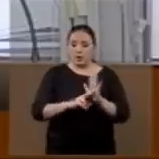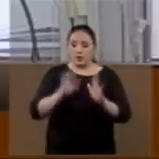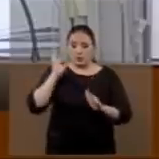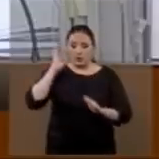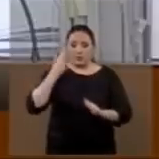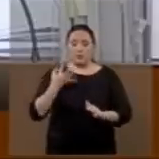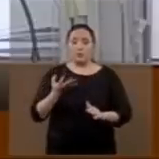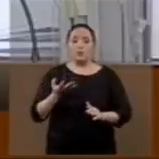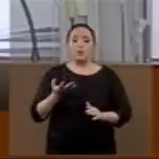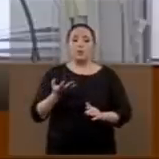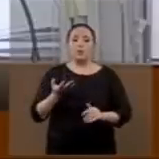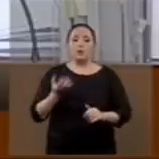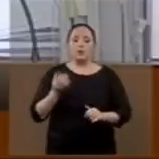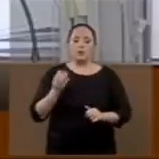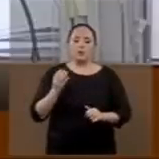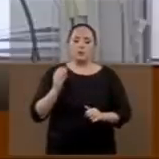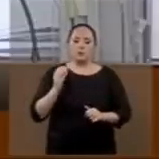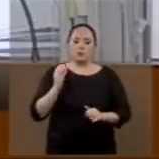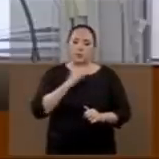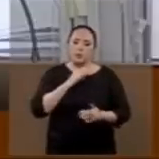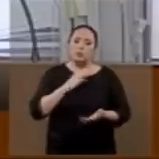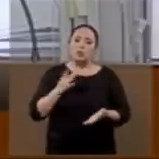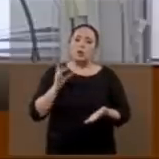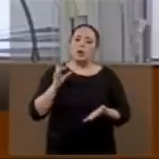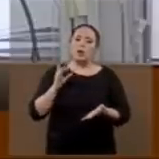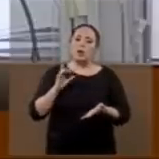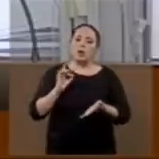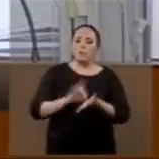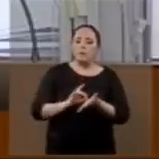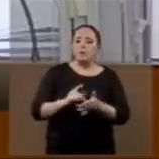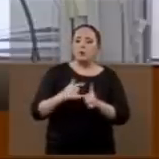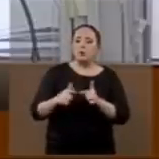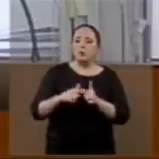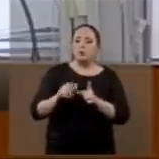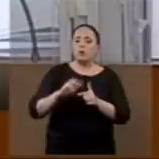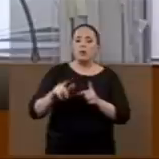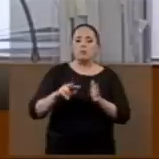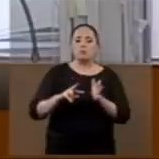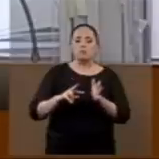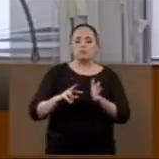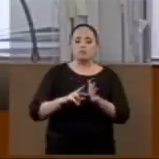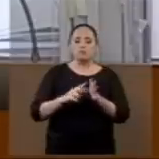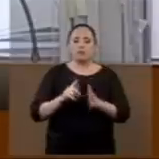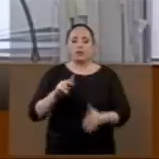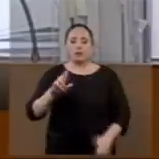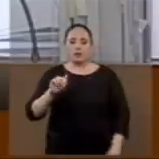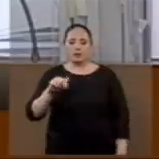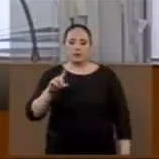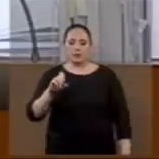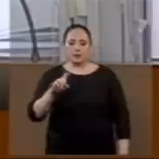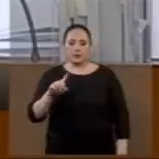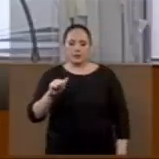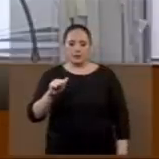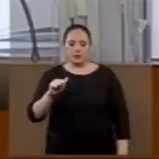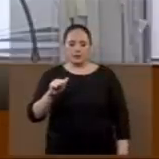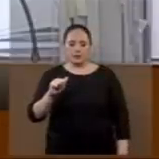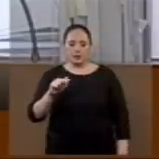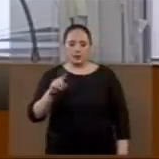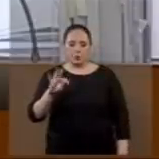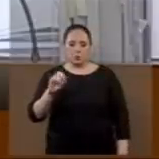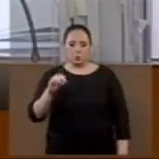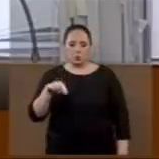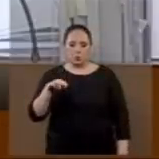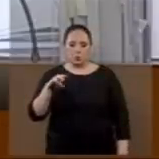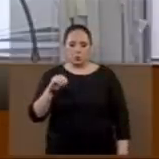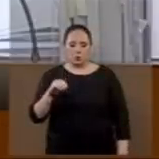de ordenação imediata e concretamente aplicável a um problema, não é uma grandeza autônoma, independente da norma jurídica, nem uma